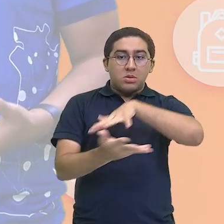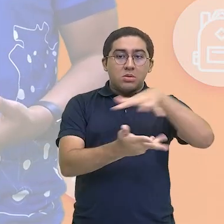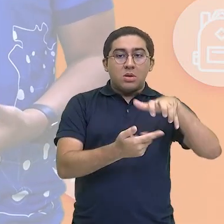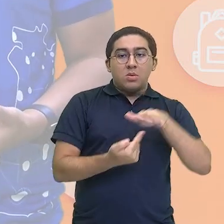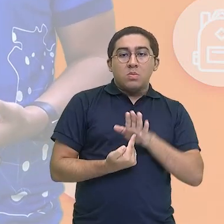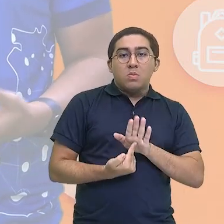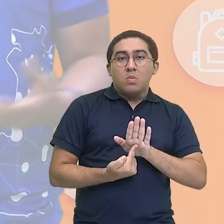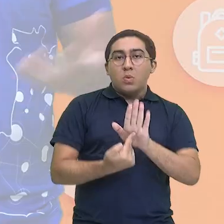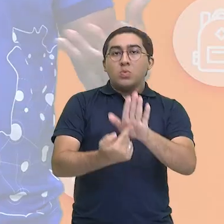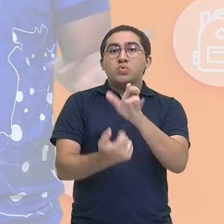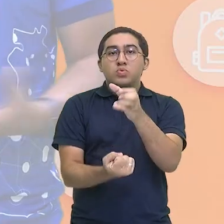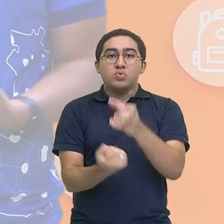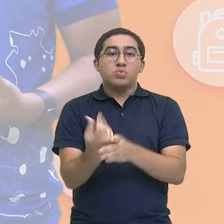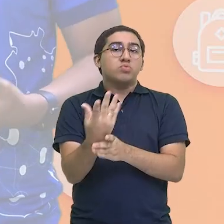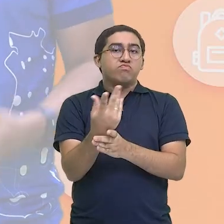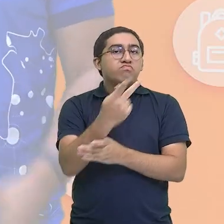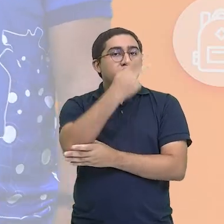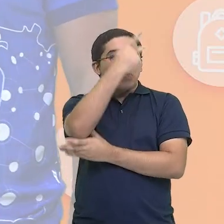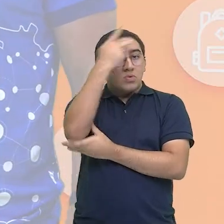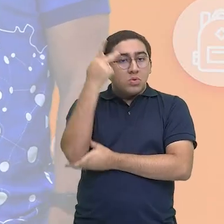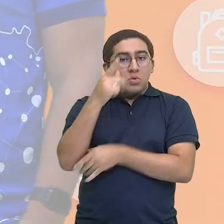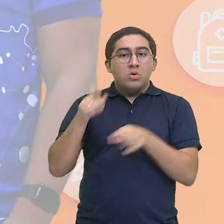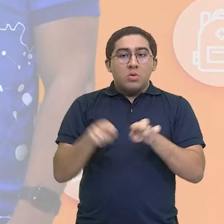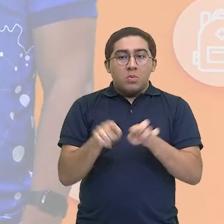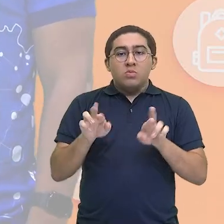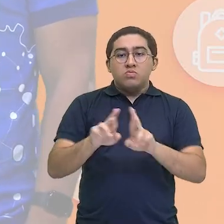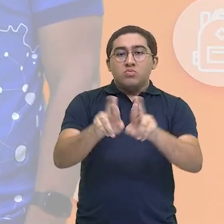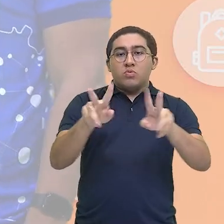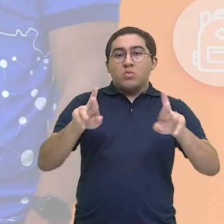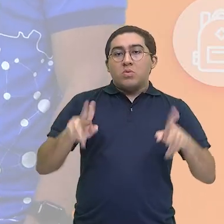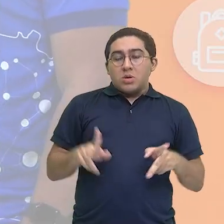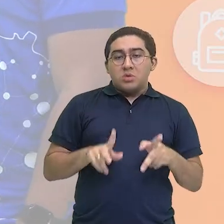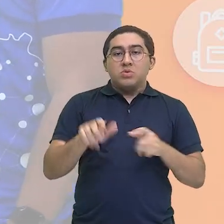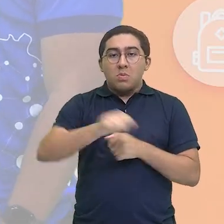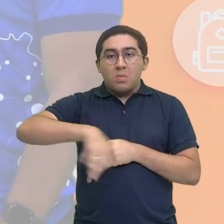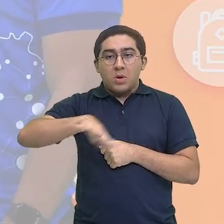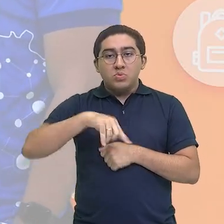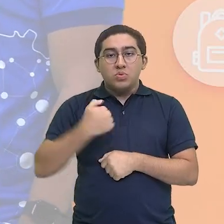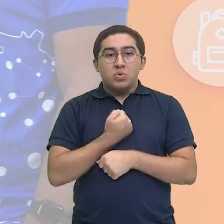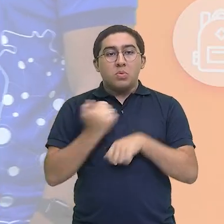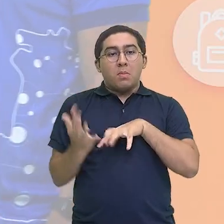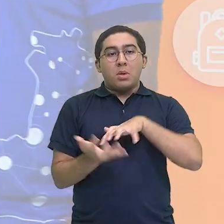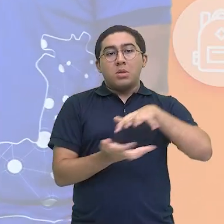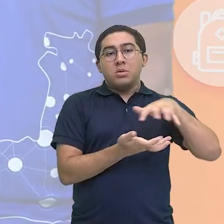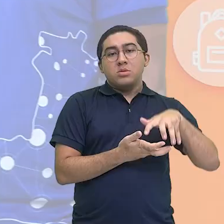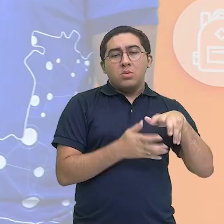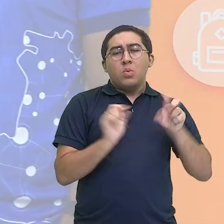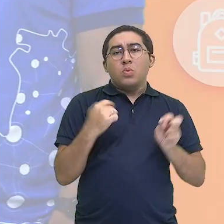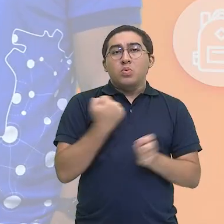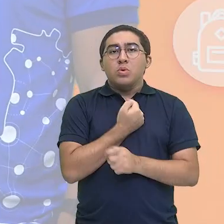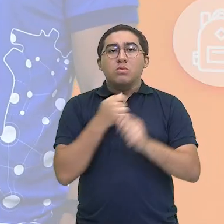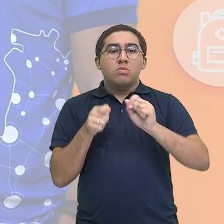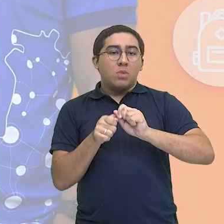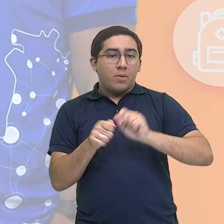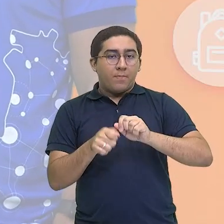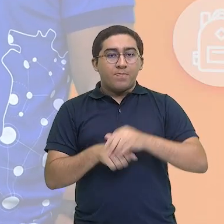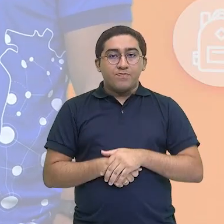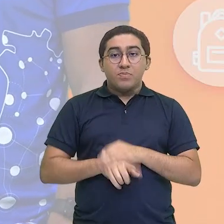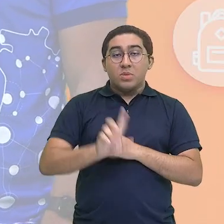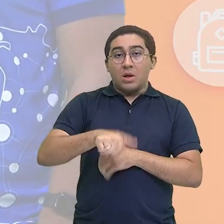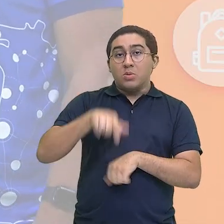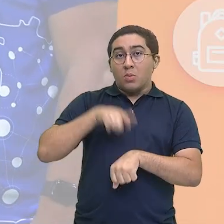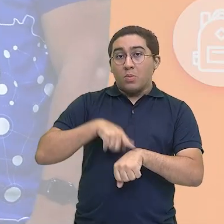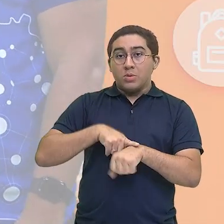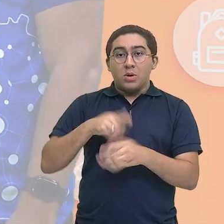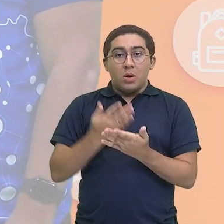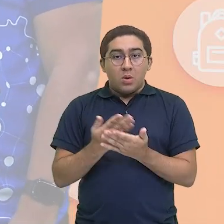aparece para as pessoas, aparece nos diferentes pontos do nosso planeta. O que a gente vai fazer ao longo desse momento da aula